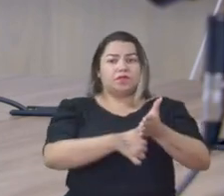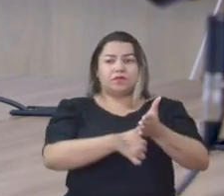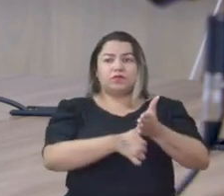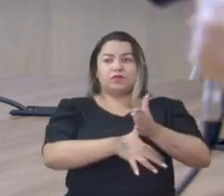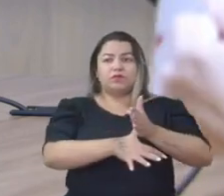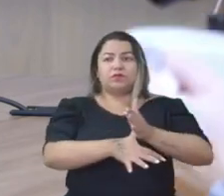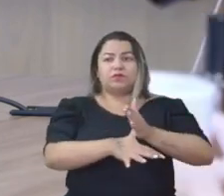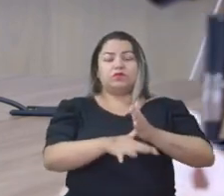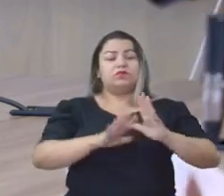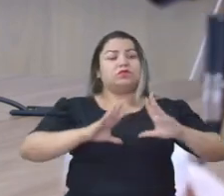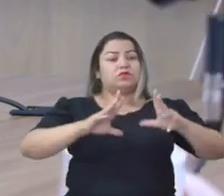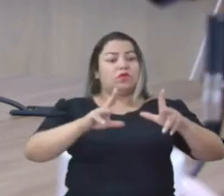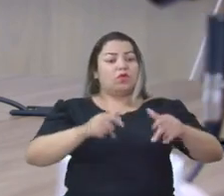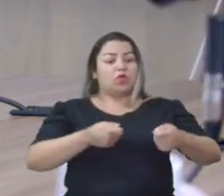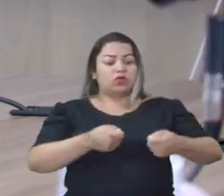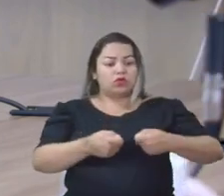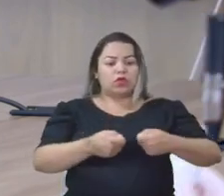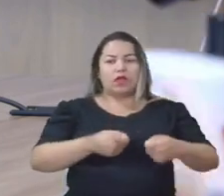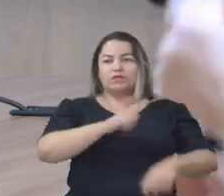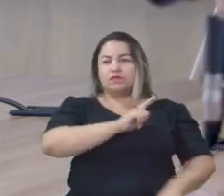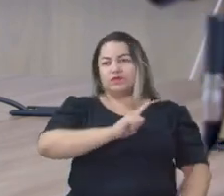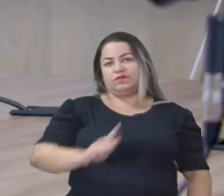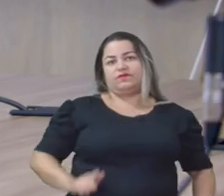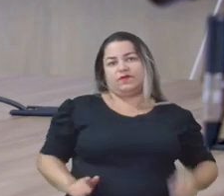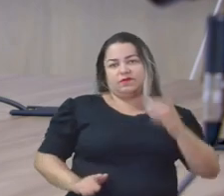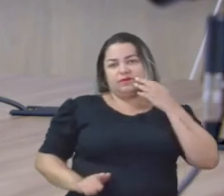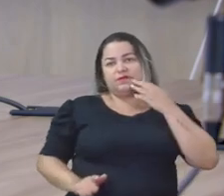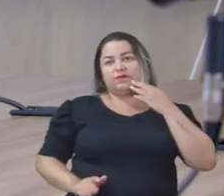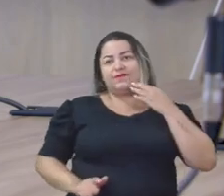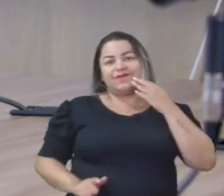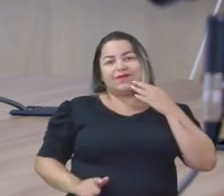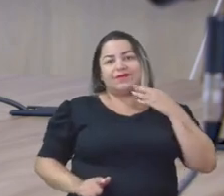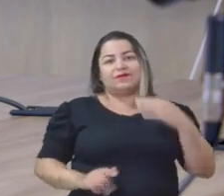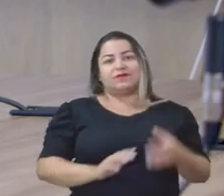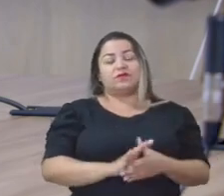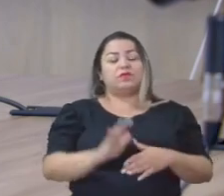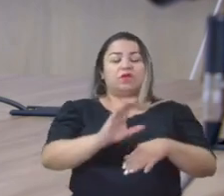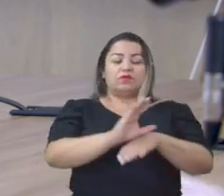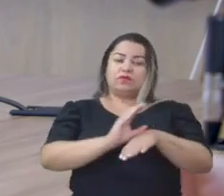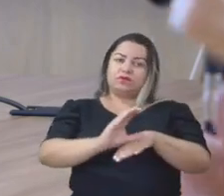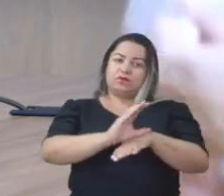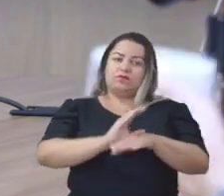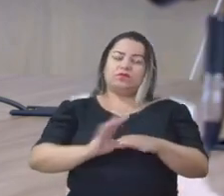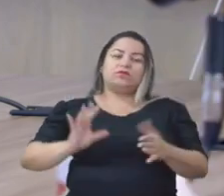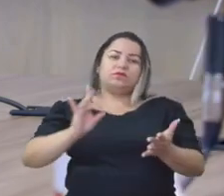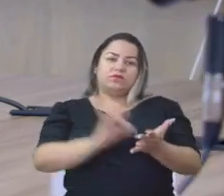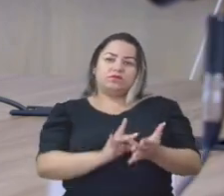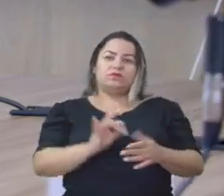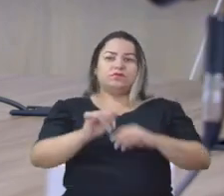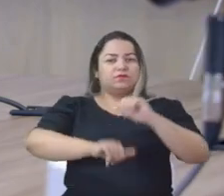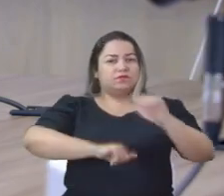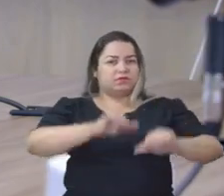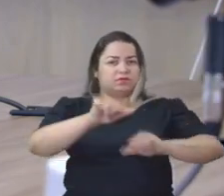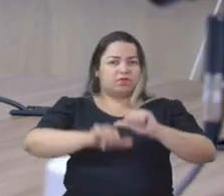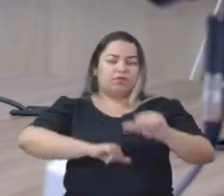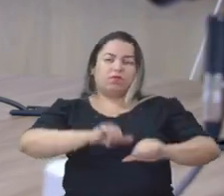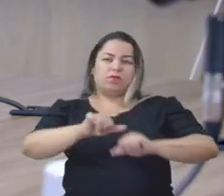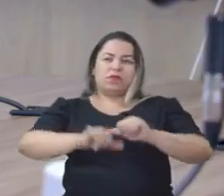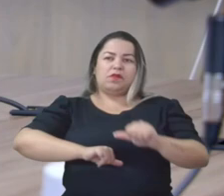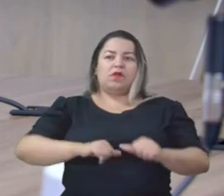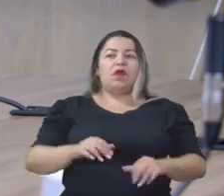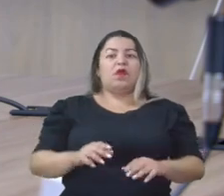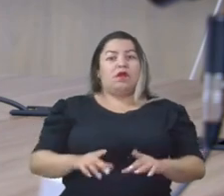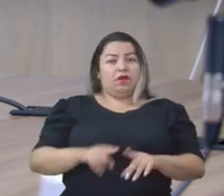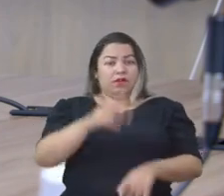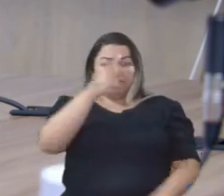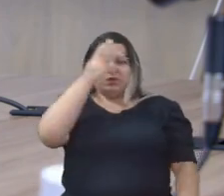gente era tutelado pelo governo. E aí, com a Constituição, a gente, de fato, se tornou...